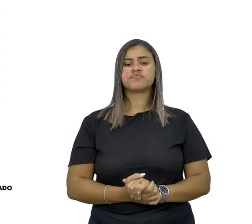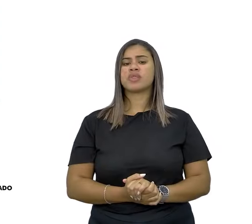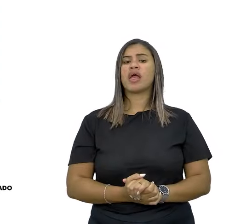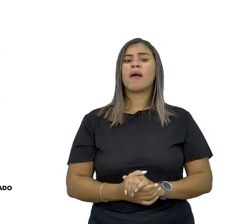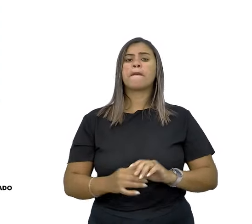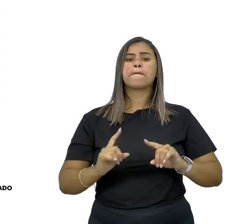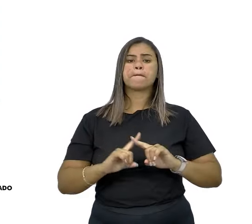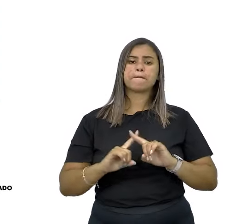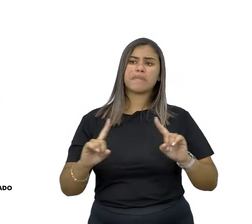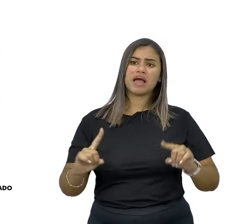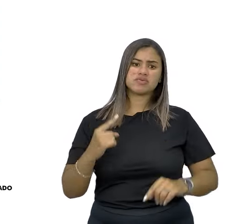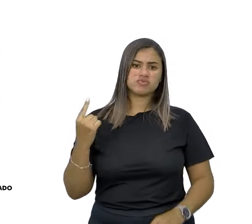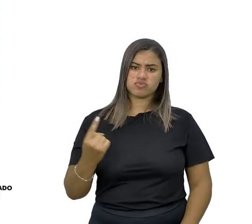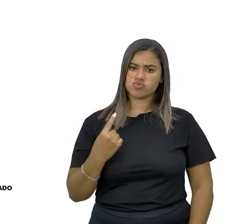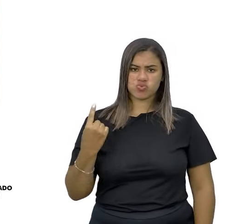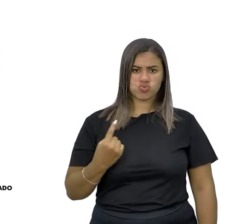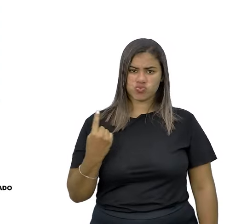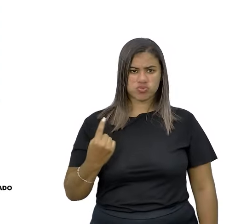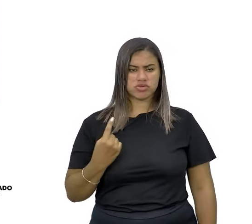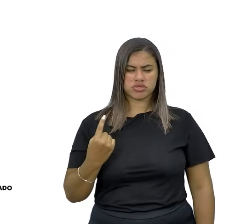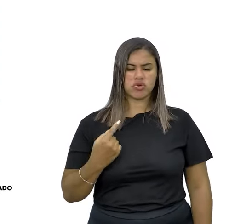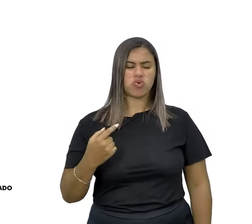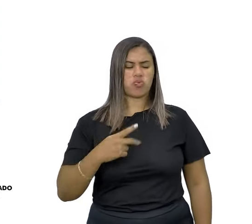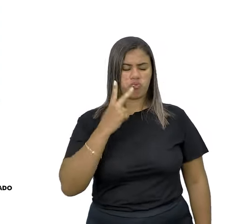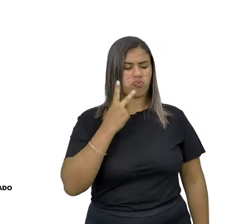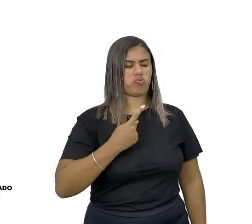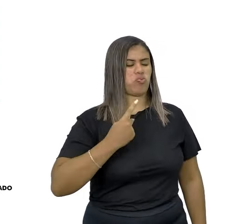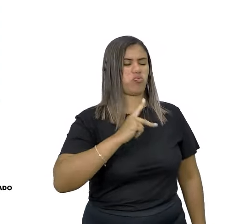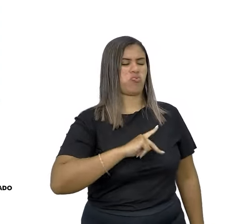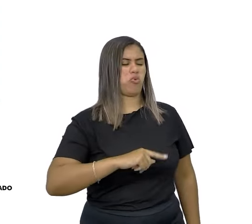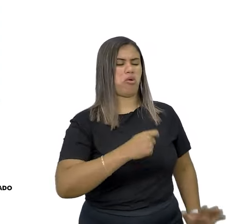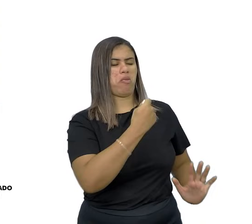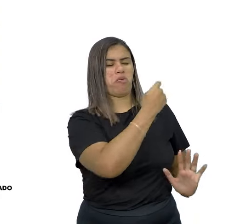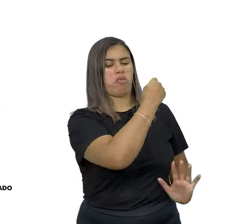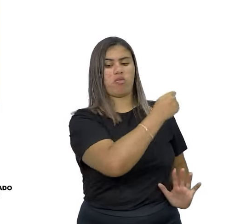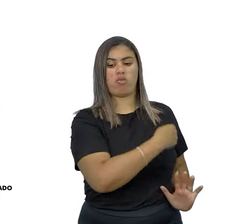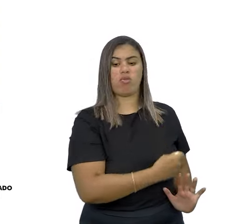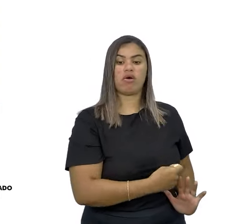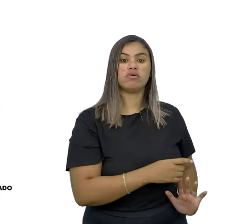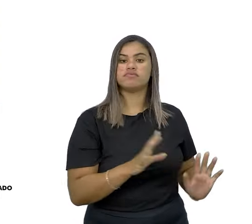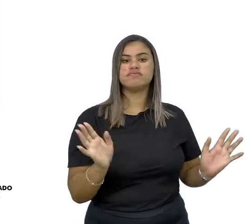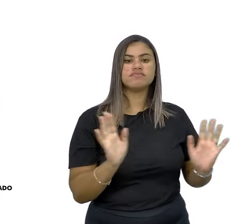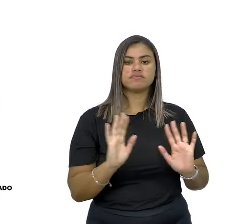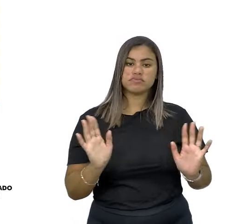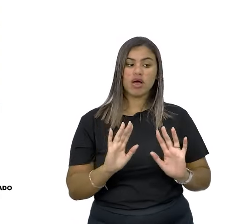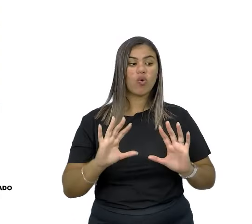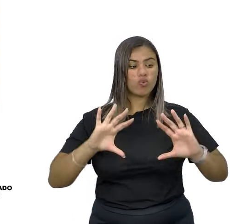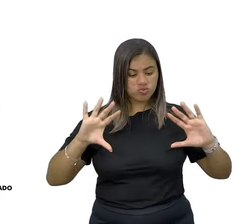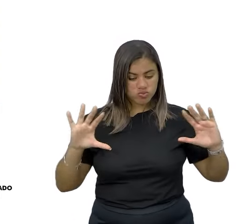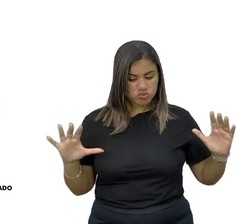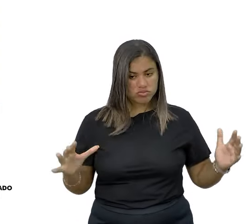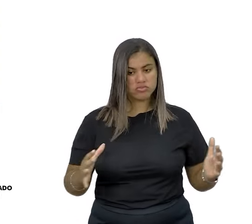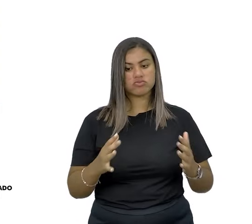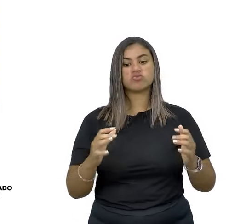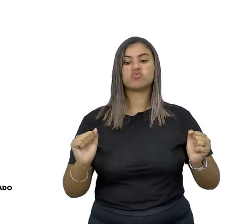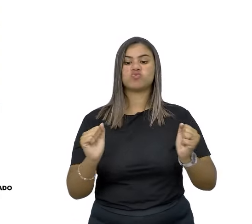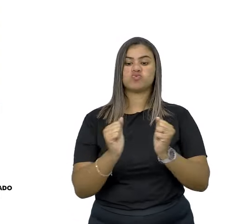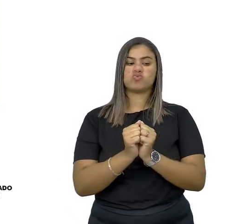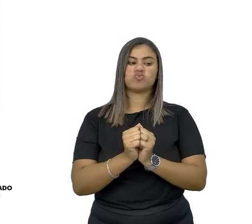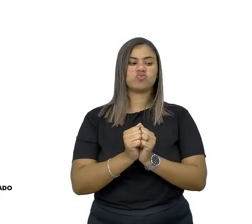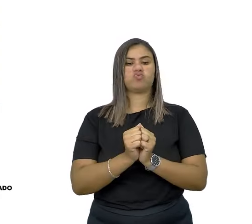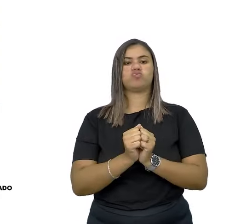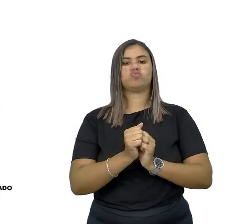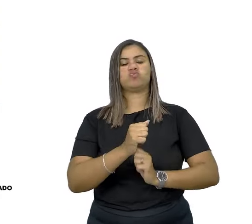ele sozinho, não ele na lousa, ele fazendo esse fechamento, e sim coletivamente com os estudantes, havendo